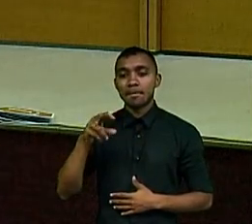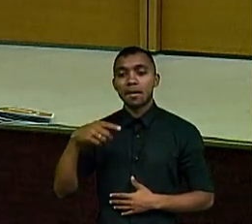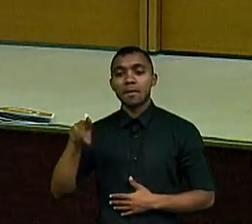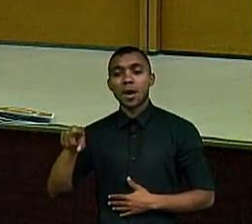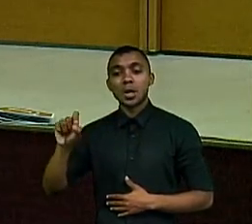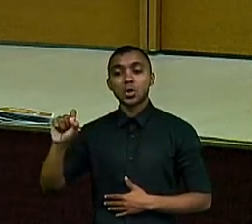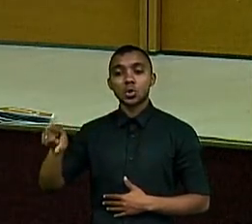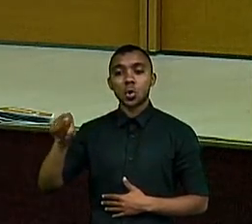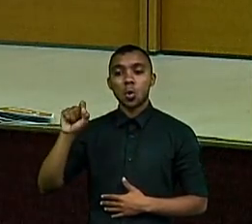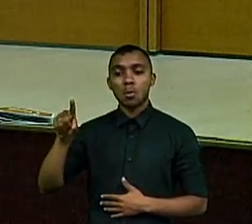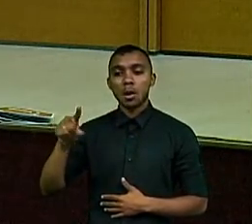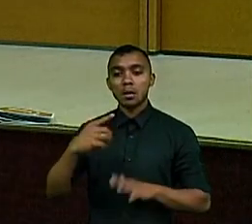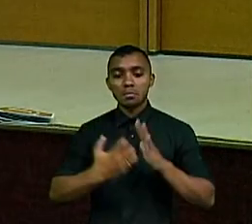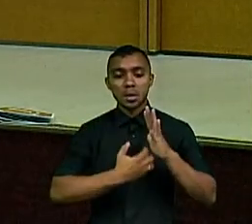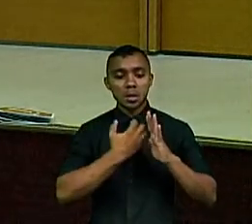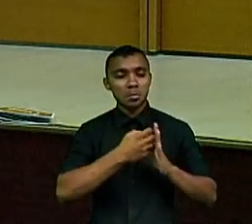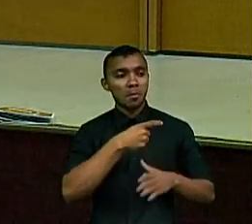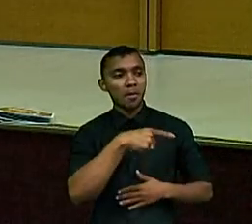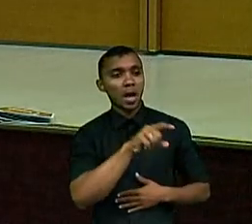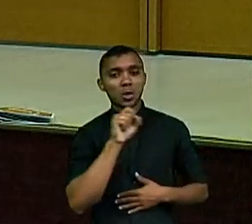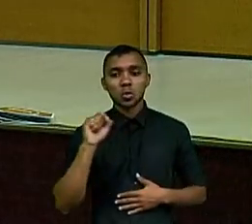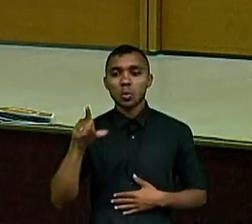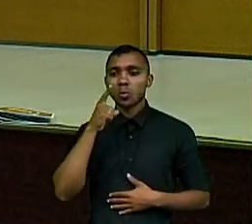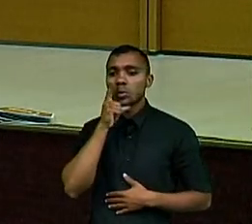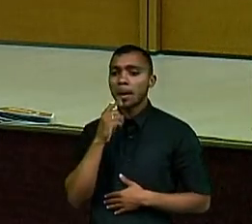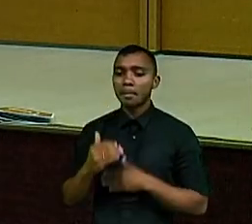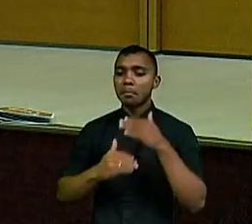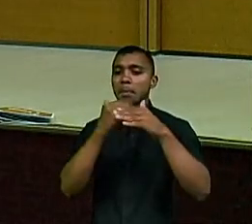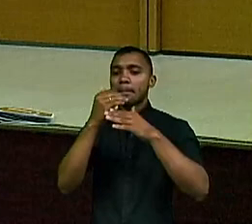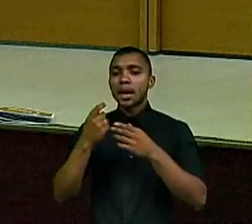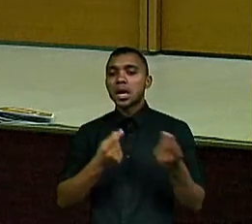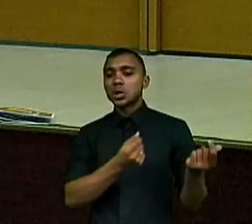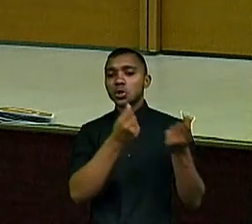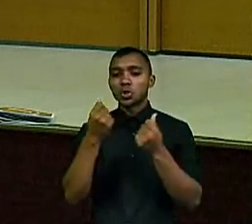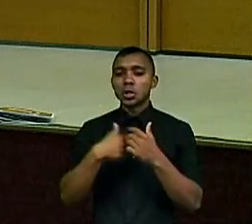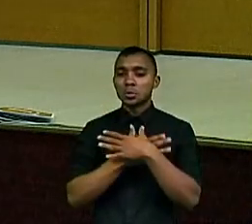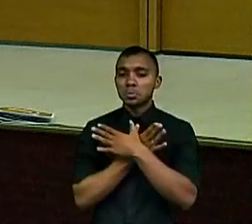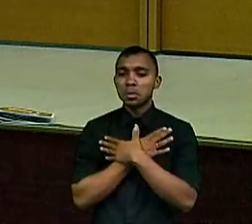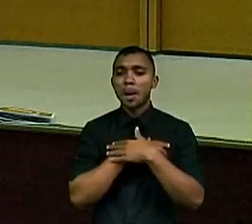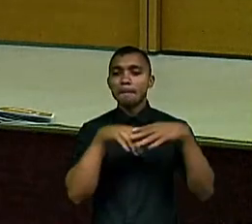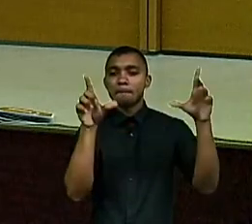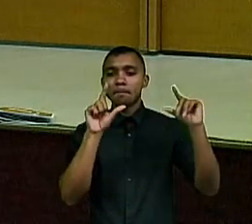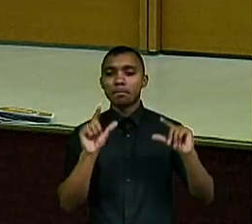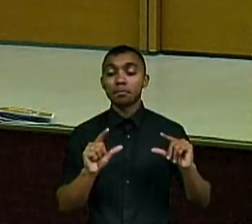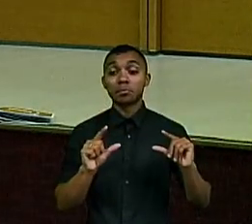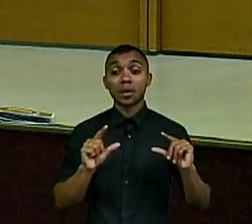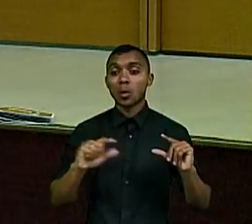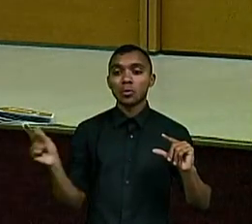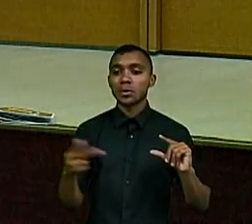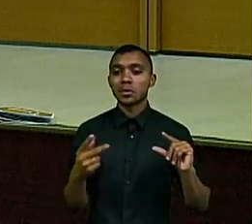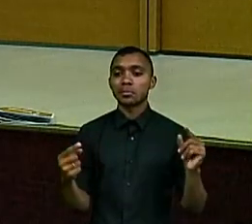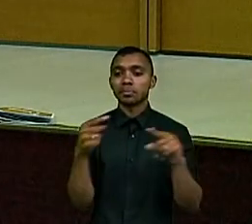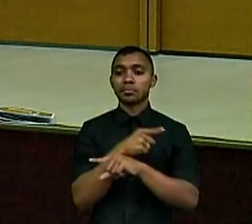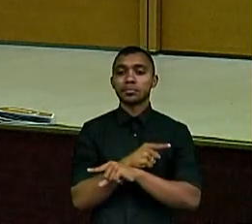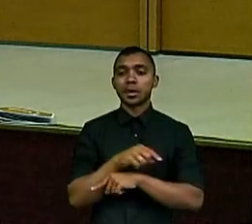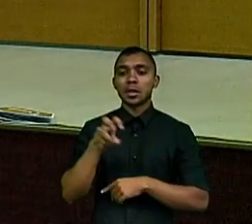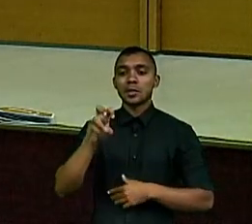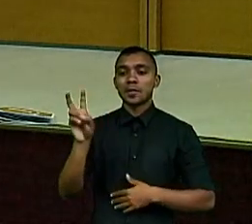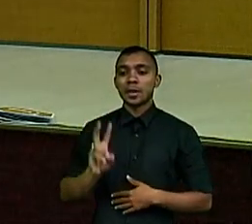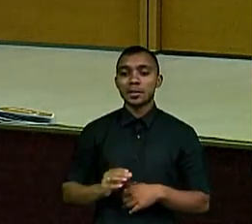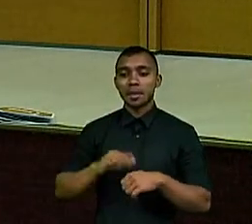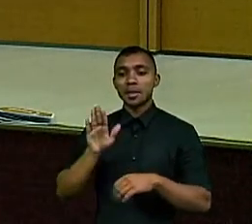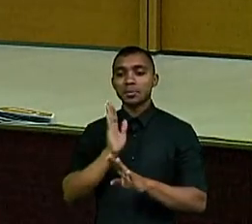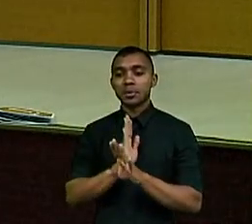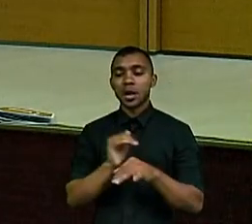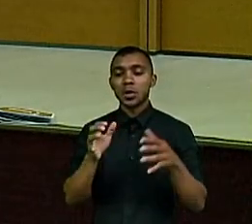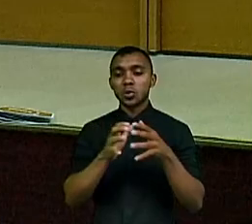grandão vai promover desenvolvimento da região emprego na região de Sobral aumentou cinco vezes porque todo mundo que